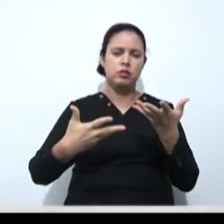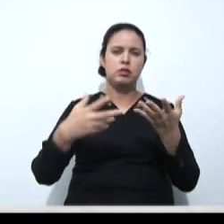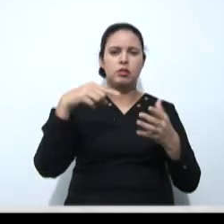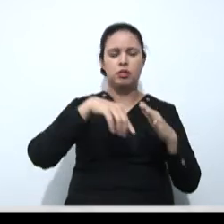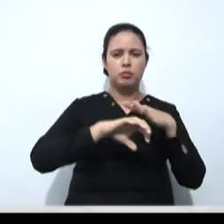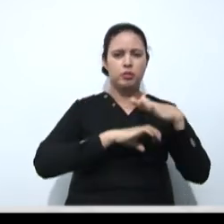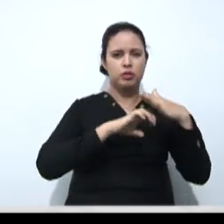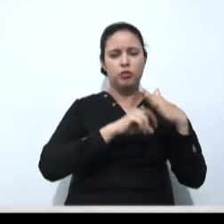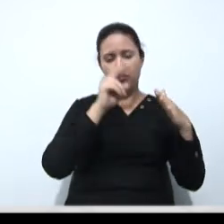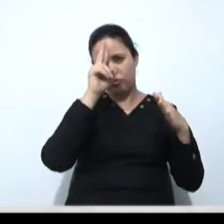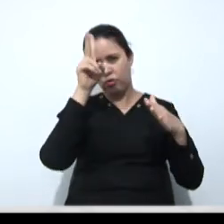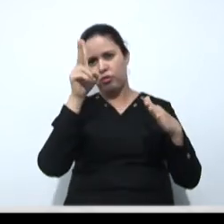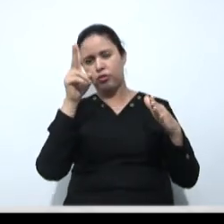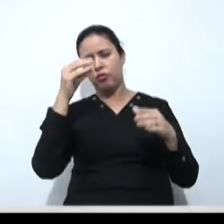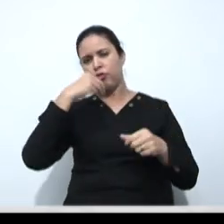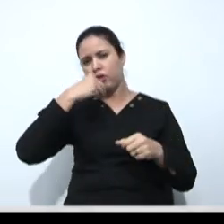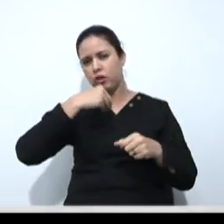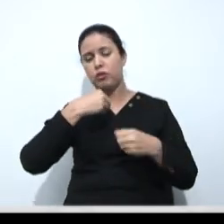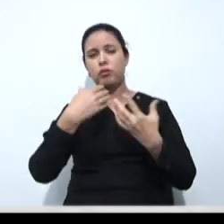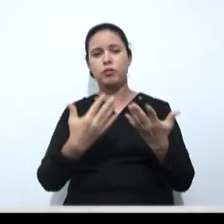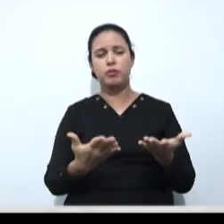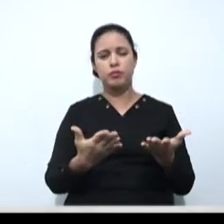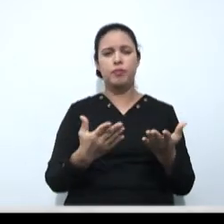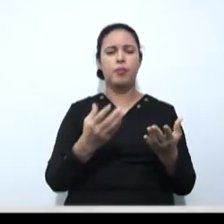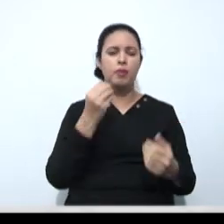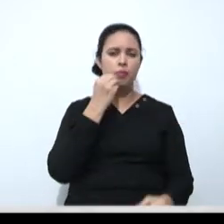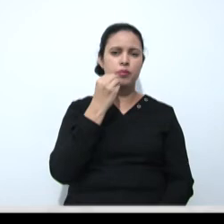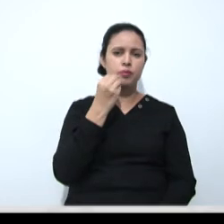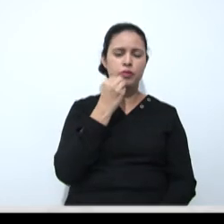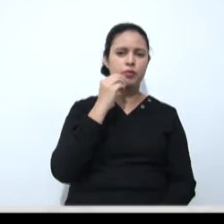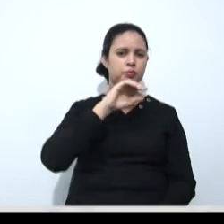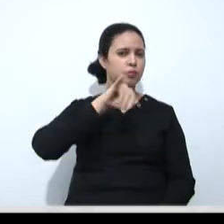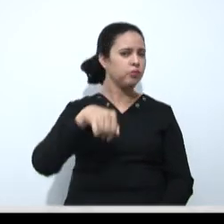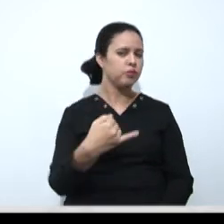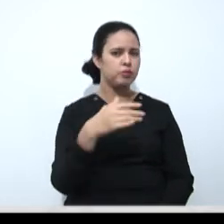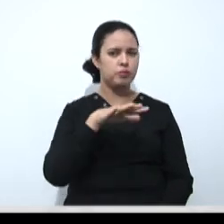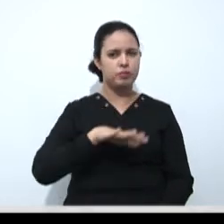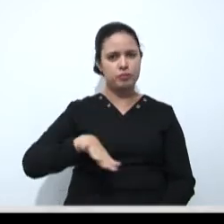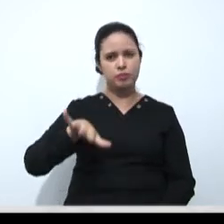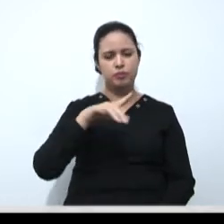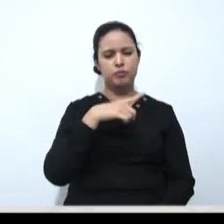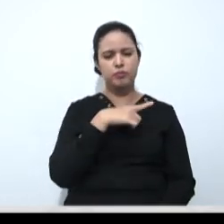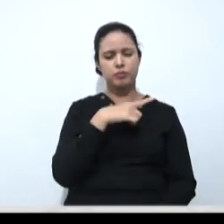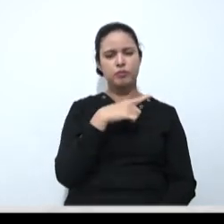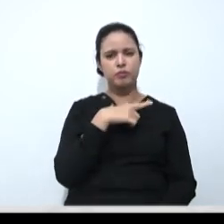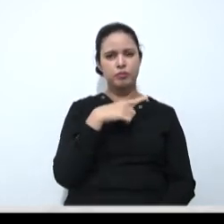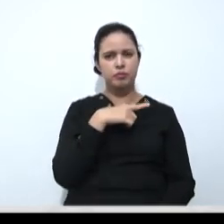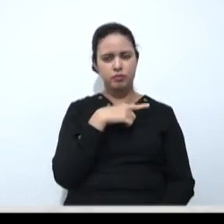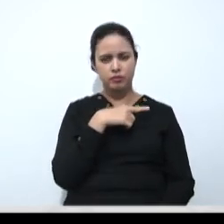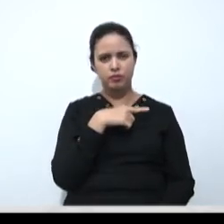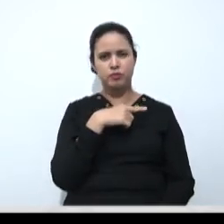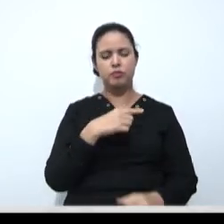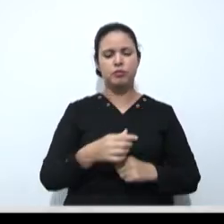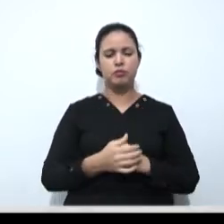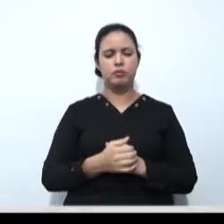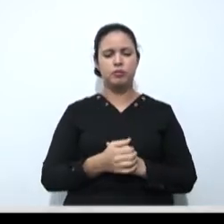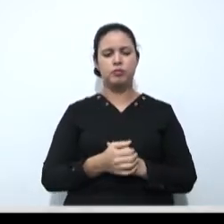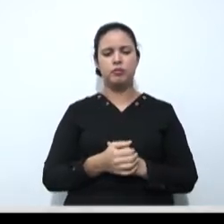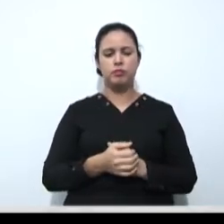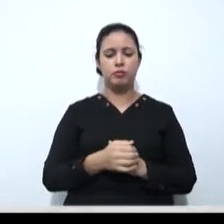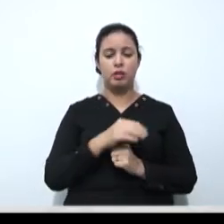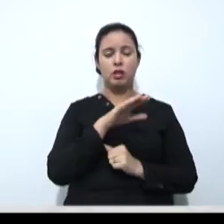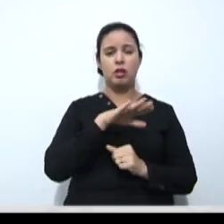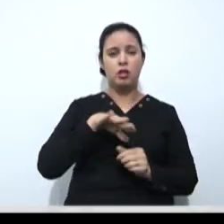e fracos desse empreendimento, quais são as possibilidades e oportunidades de mercado que ele tem, quais são as ameaças, a análise